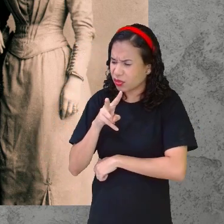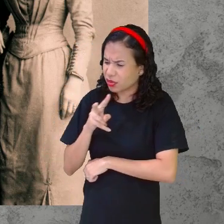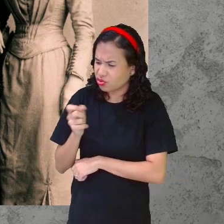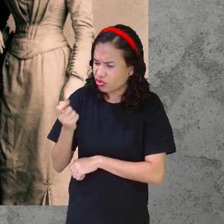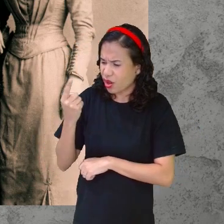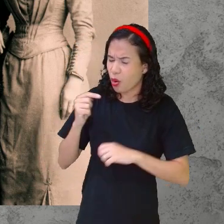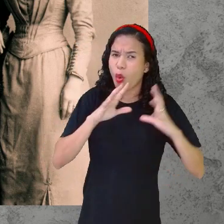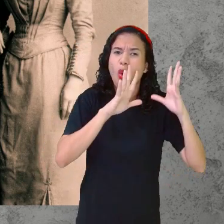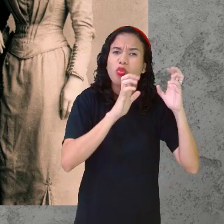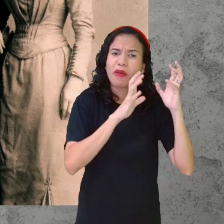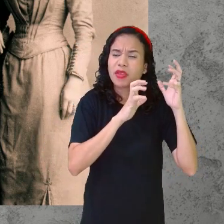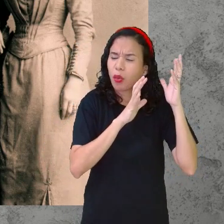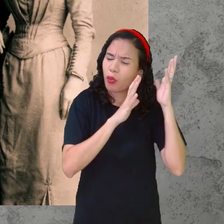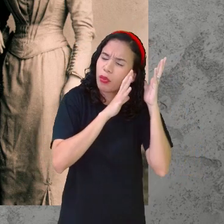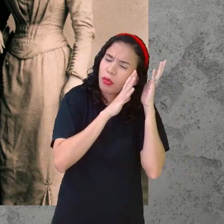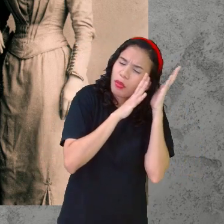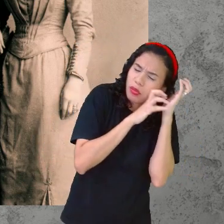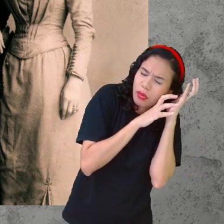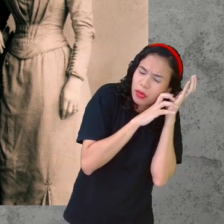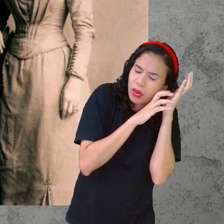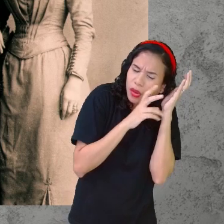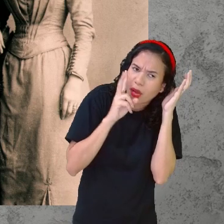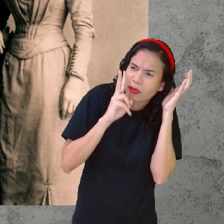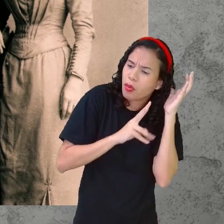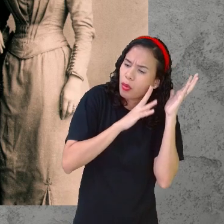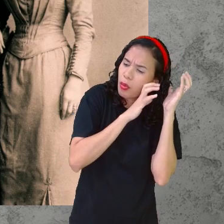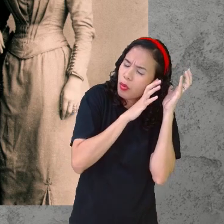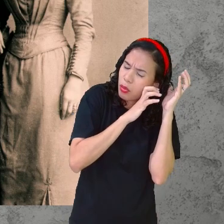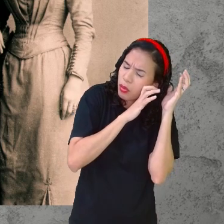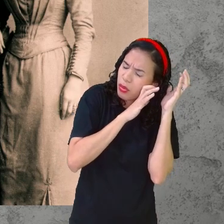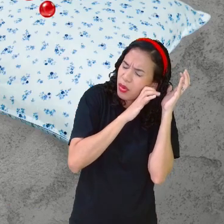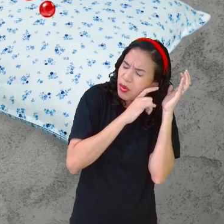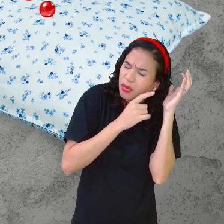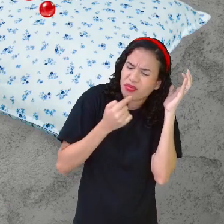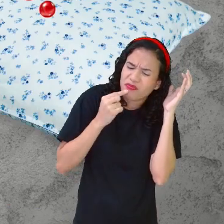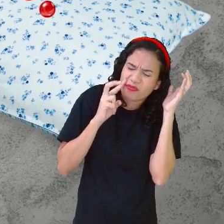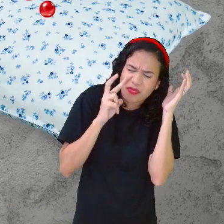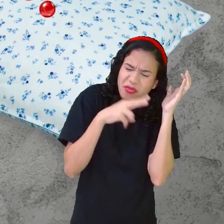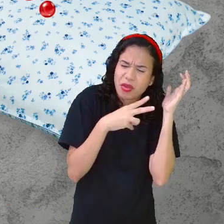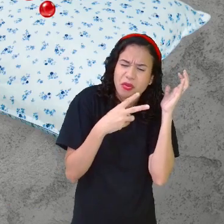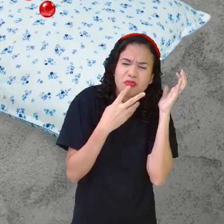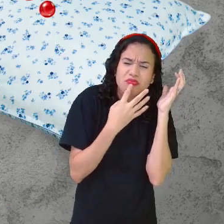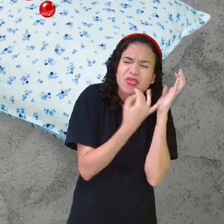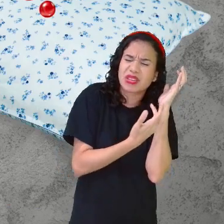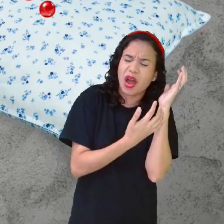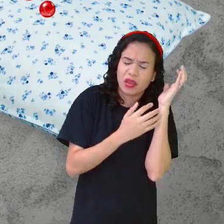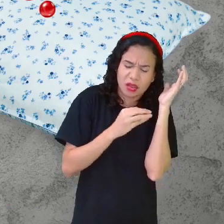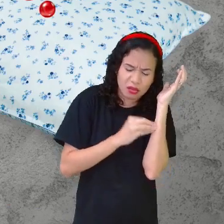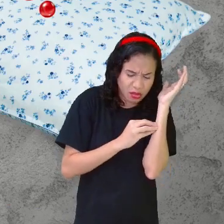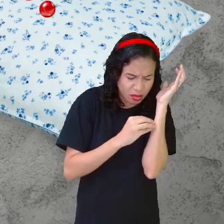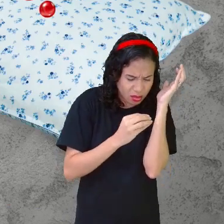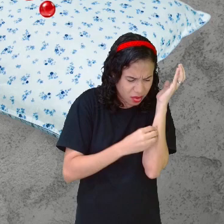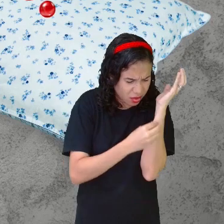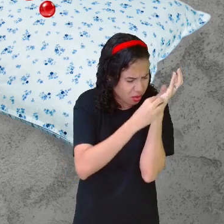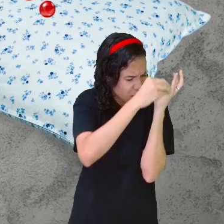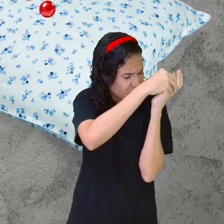o travesseiro, porque ela viu que havia algumas manchas de sangue